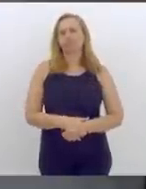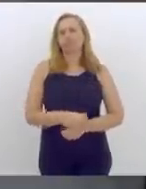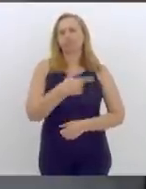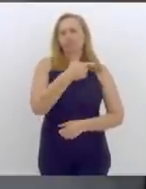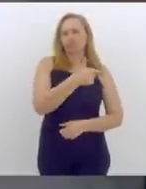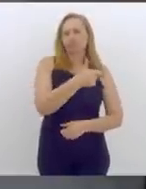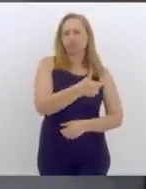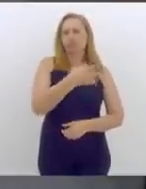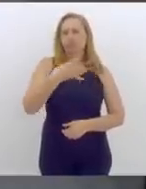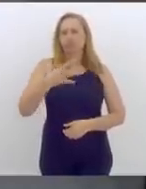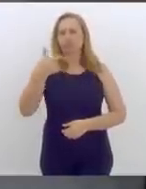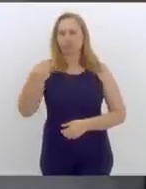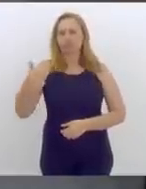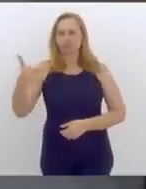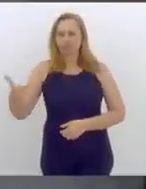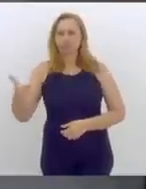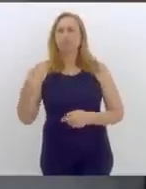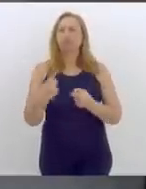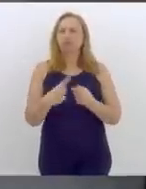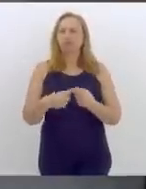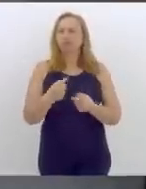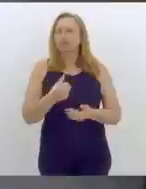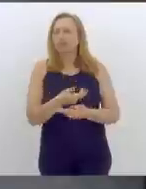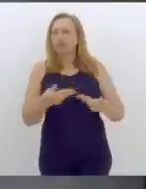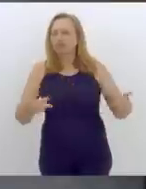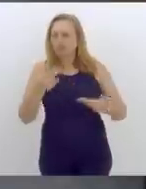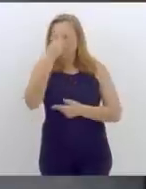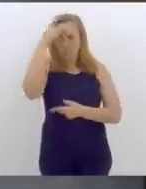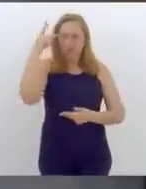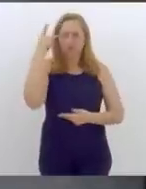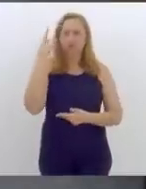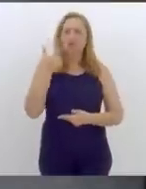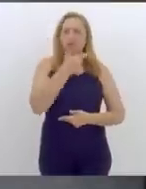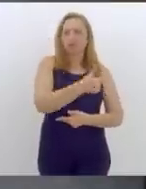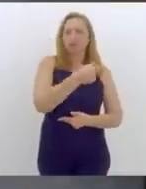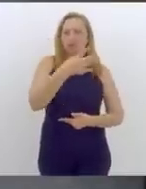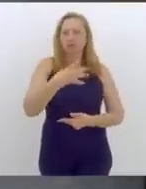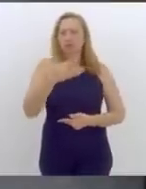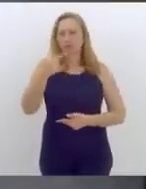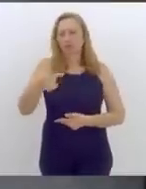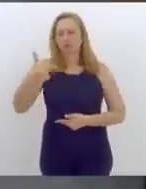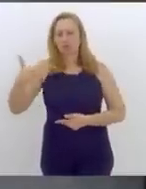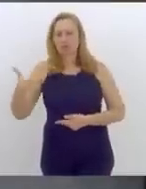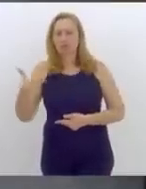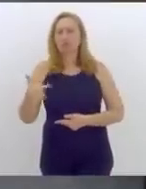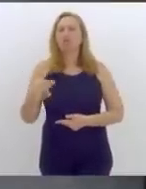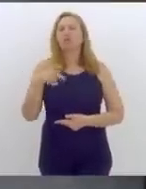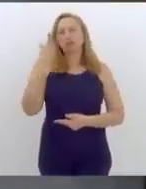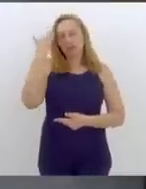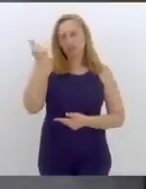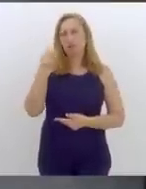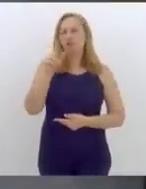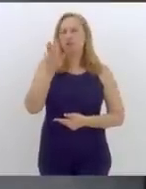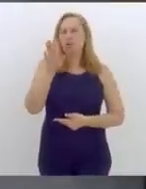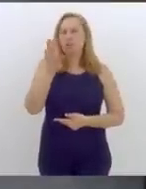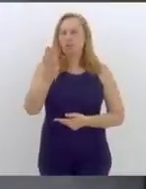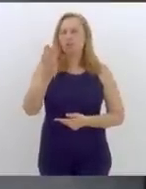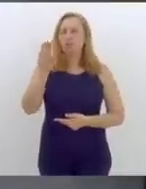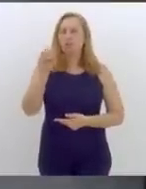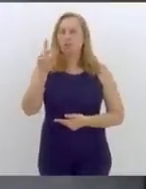242 porque tem muita gente na M4 32 a gente sabe seja BOPE choque o